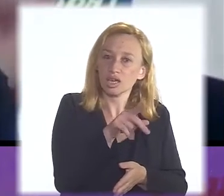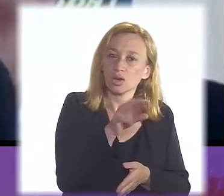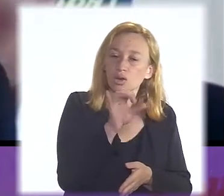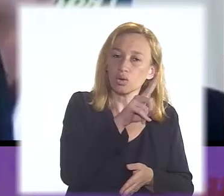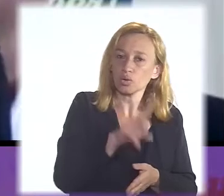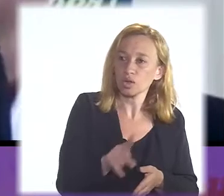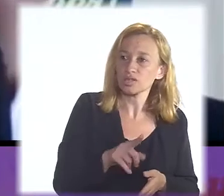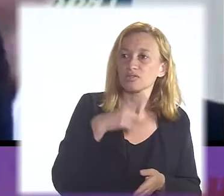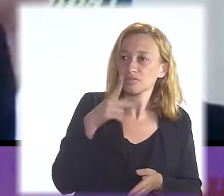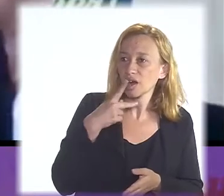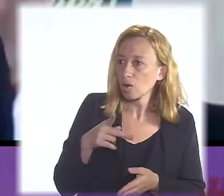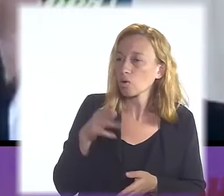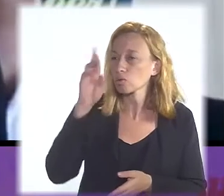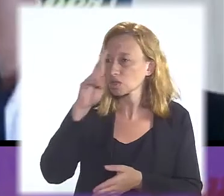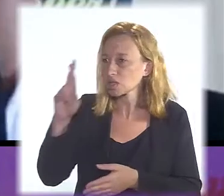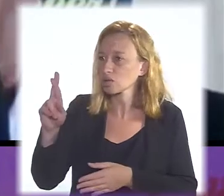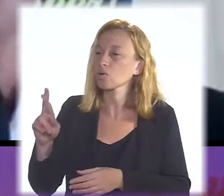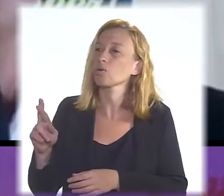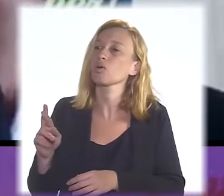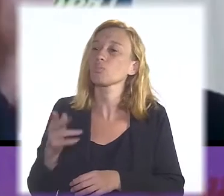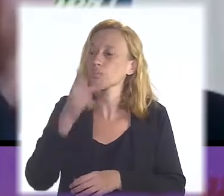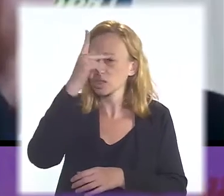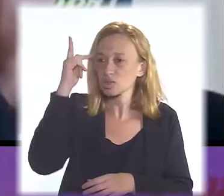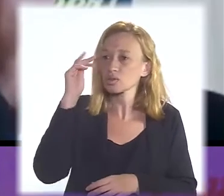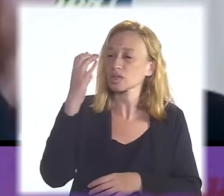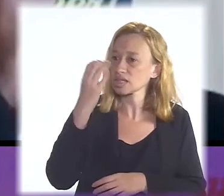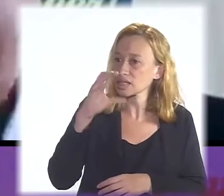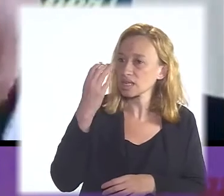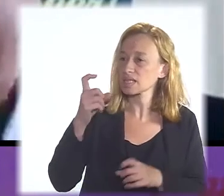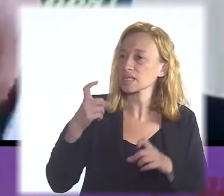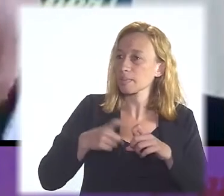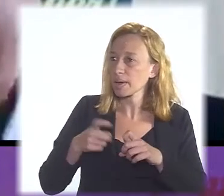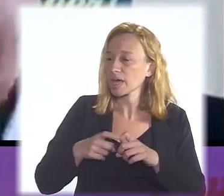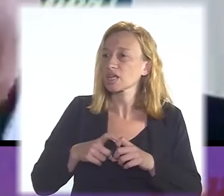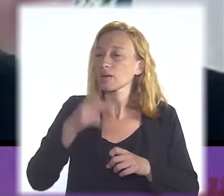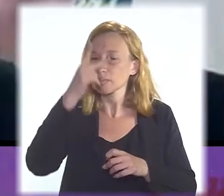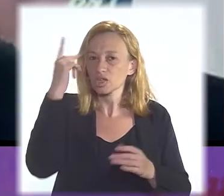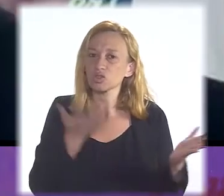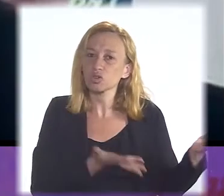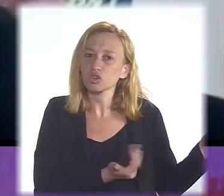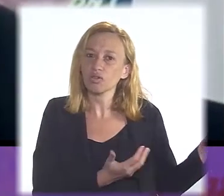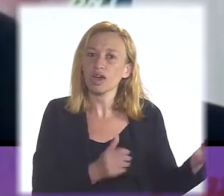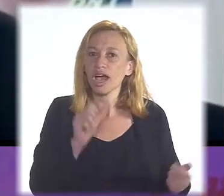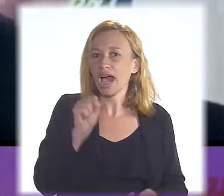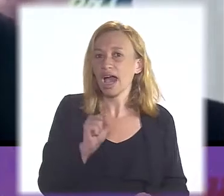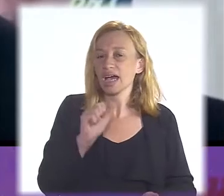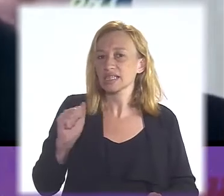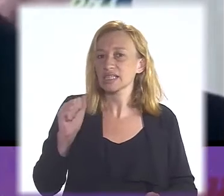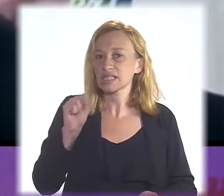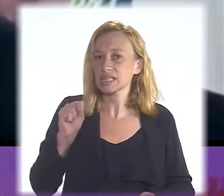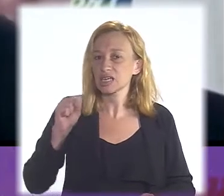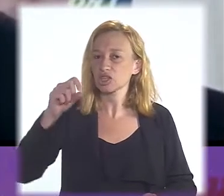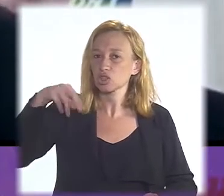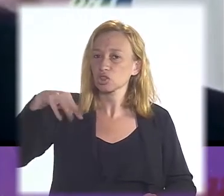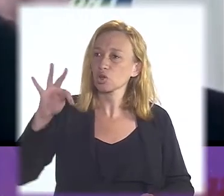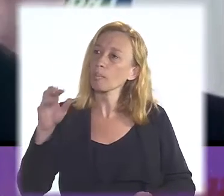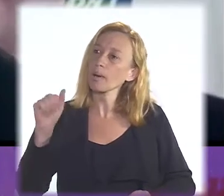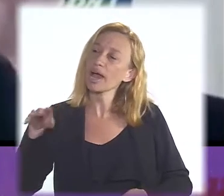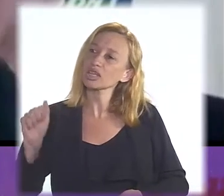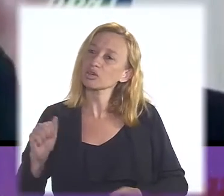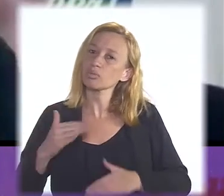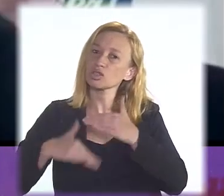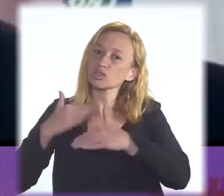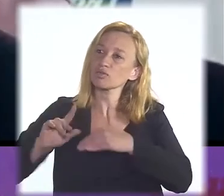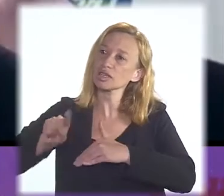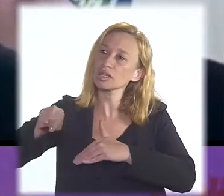colocou, o senhor como pessoa da ciência, médico, o jovem, ele fica assintomático, ele pode desenvolver